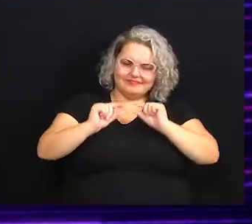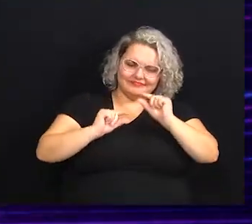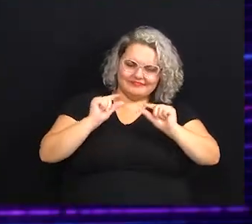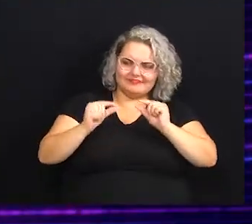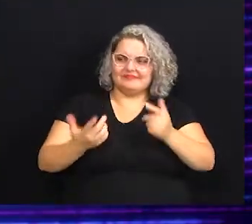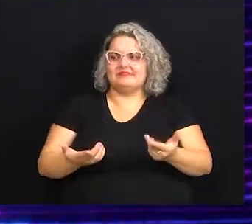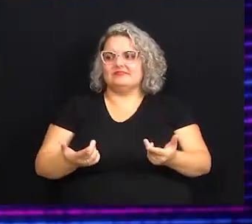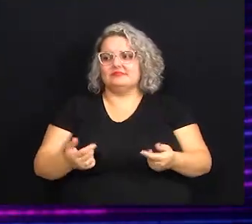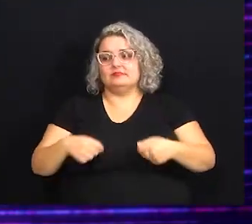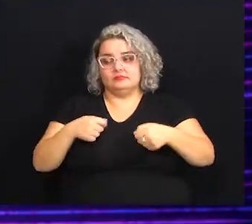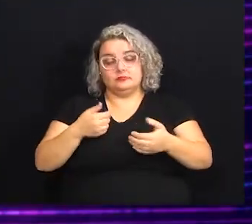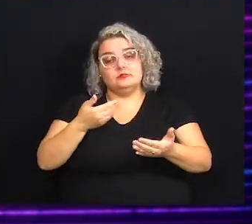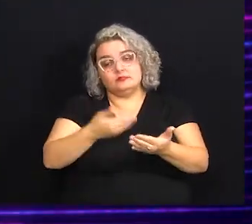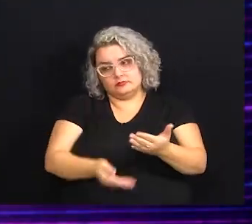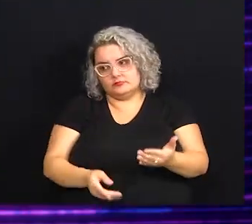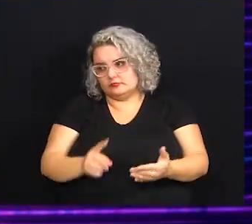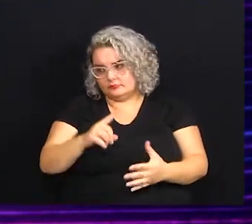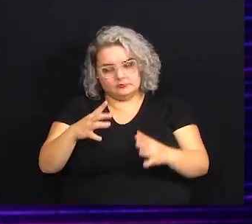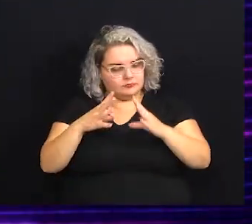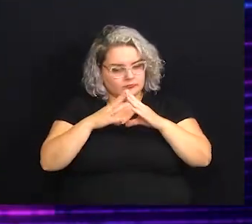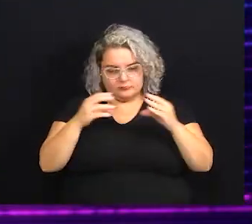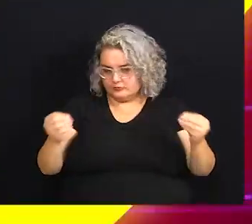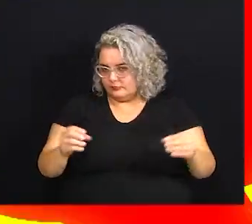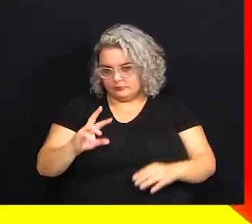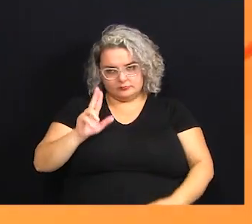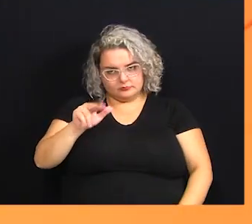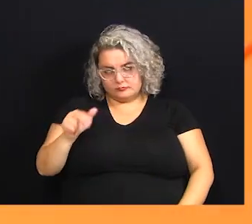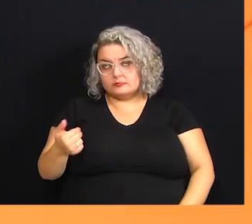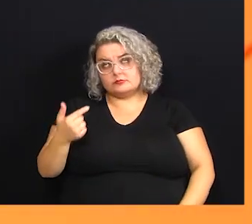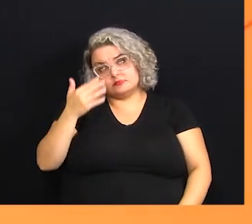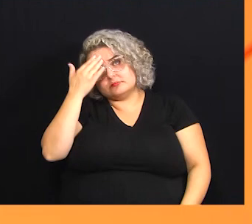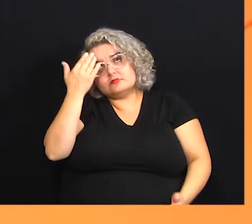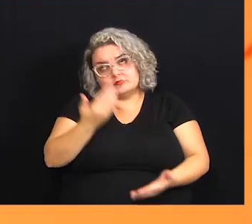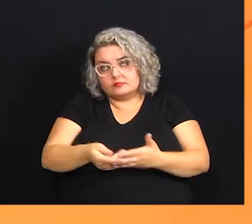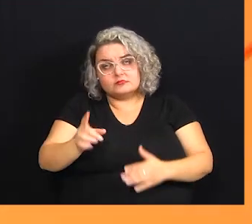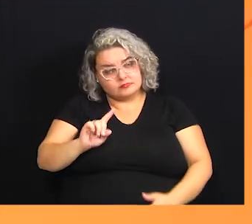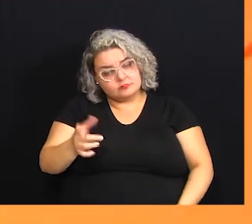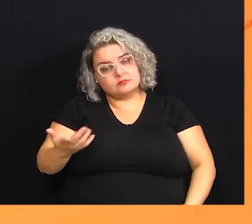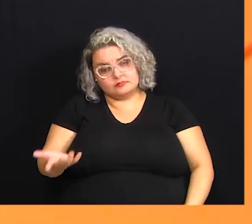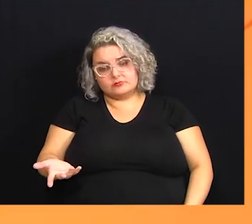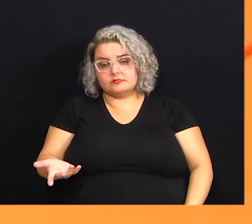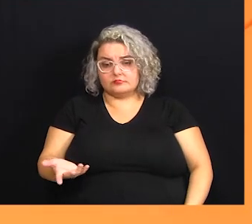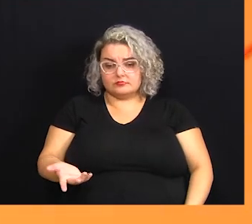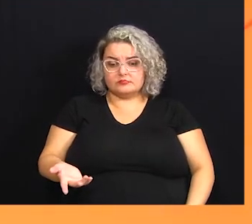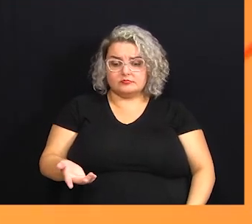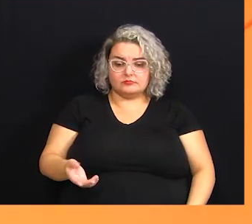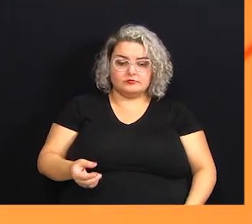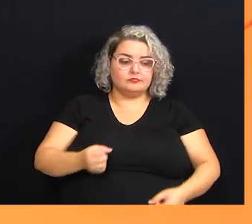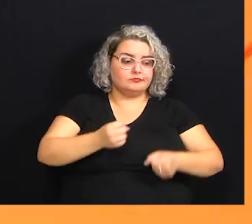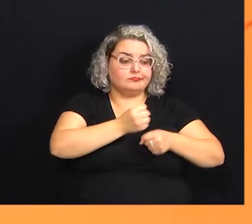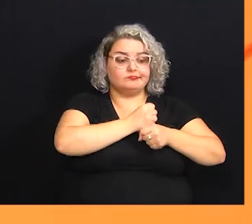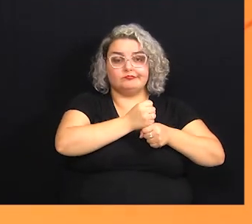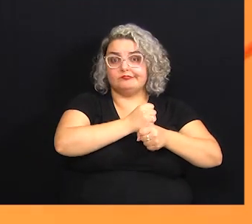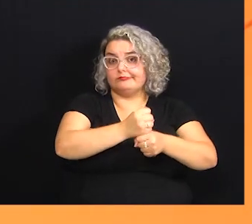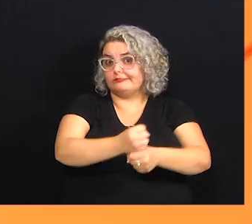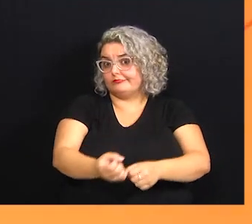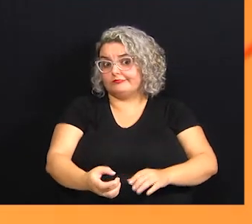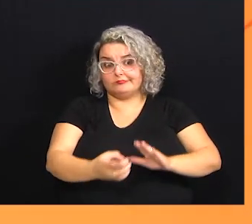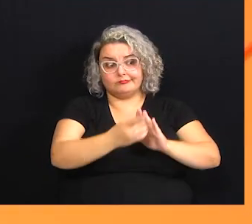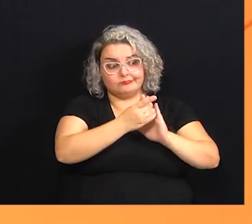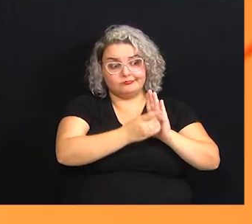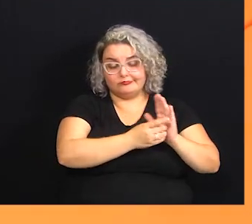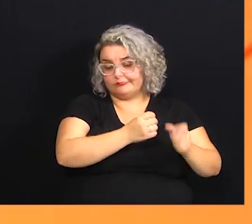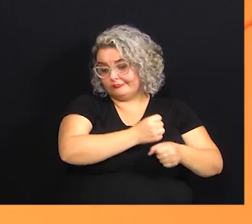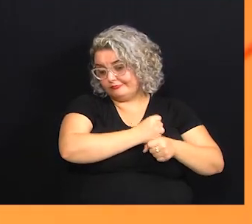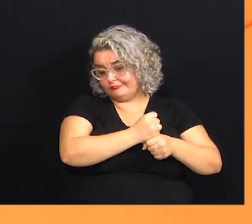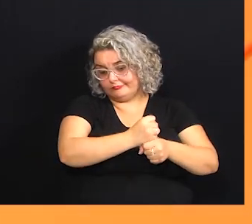precisa perder. Não vai sumir nunca, eu acredito, porque é uma coisa, tipo, vai ser anos, décadas,